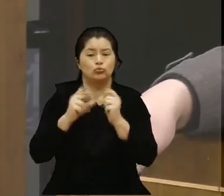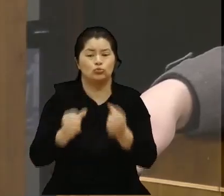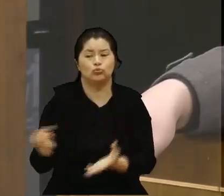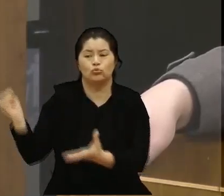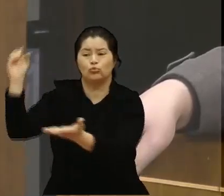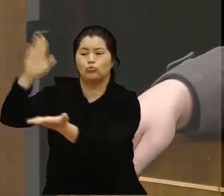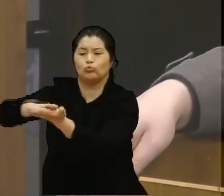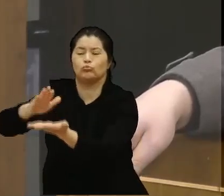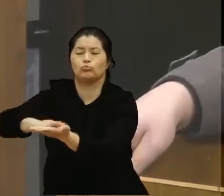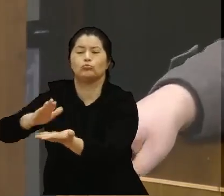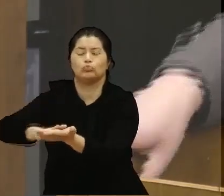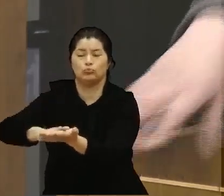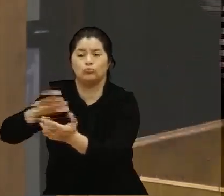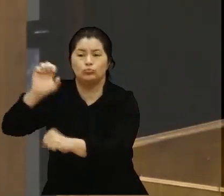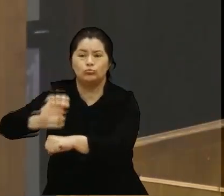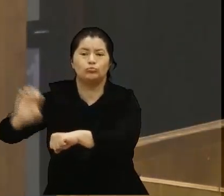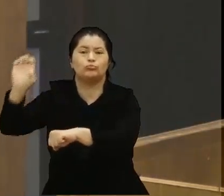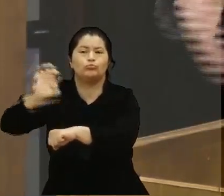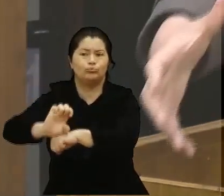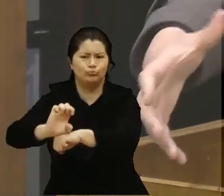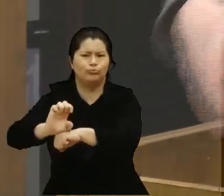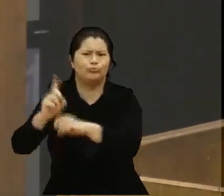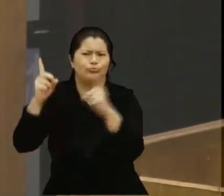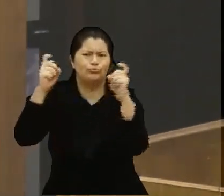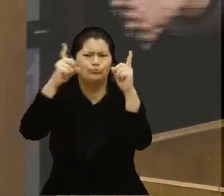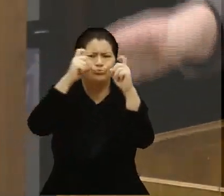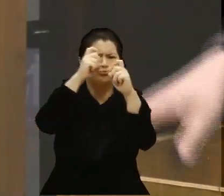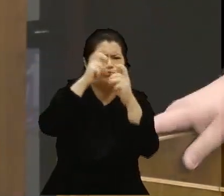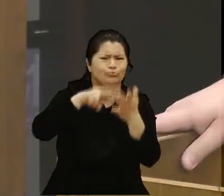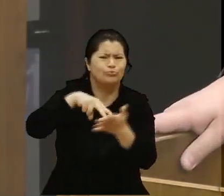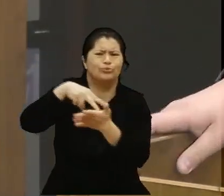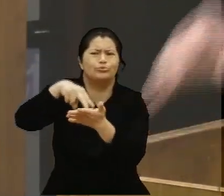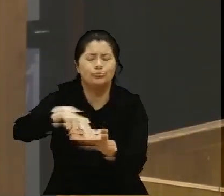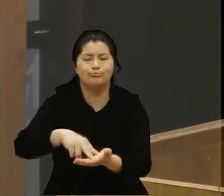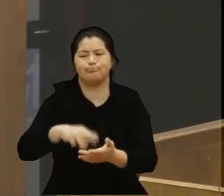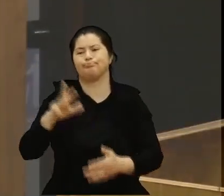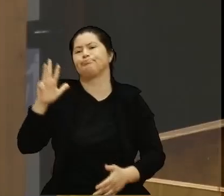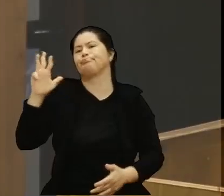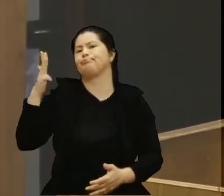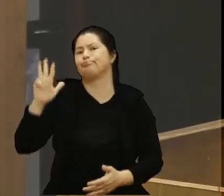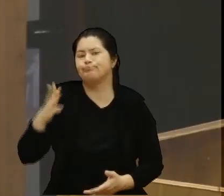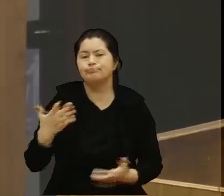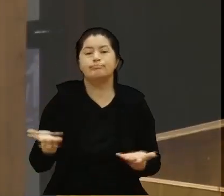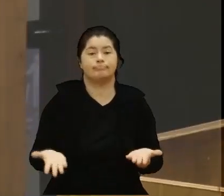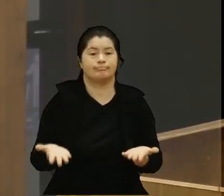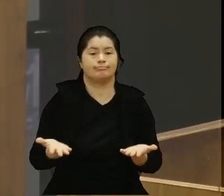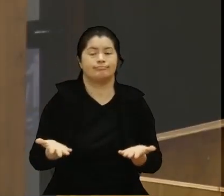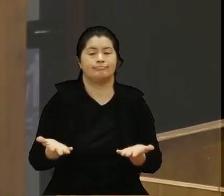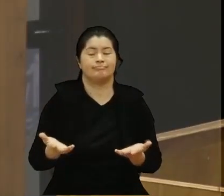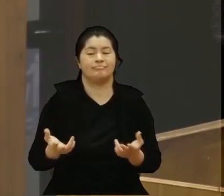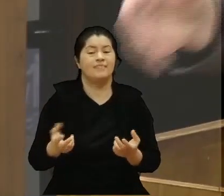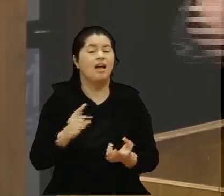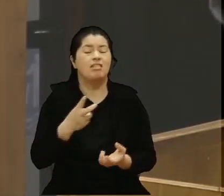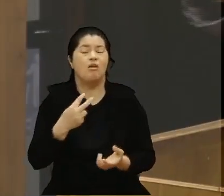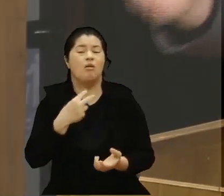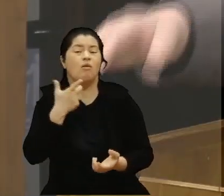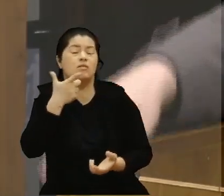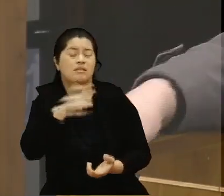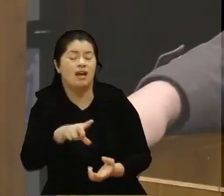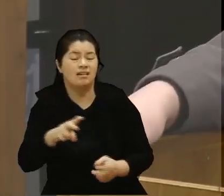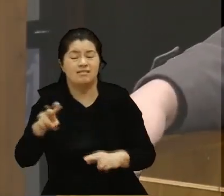Estado gordo, pesado, difícil de se mexer. Esse é o Lula, que é incapaz de sentar à mesa com Donald Trump e